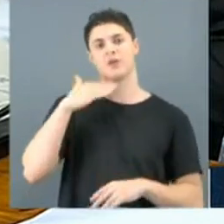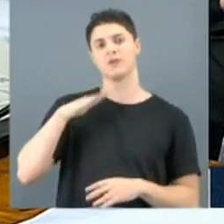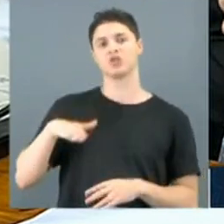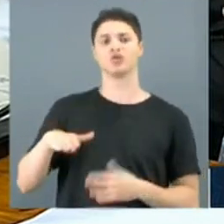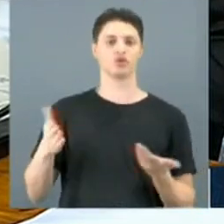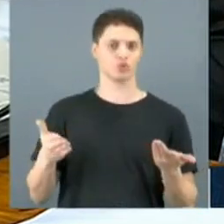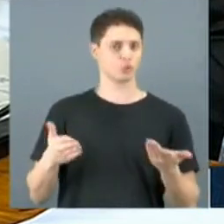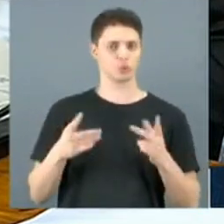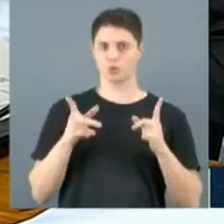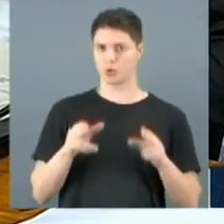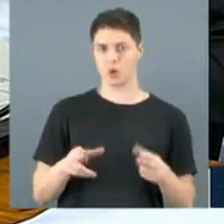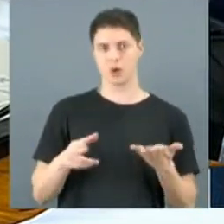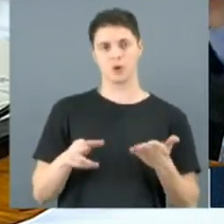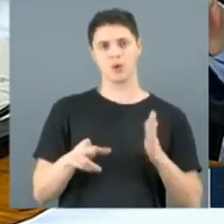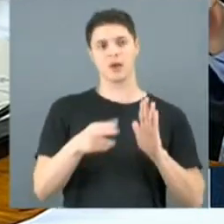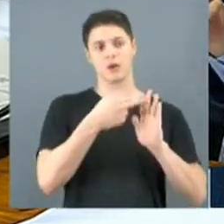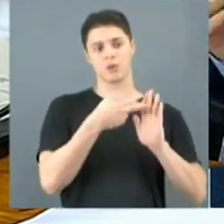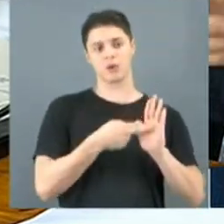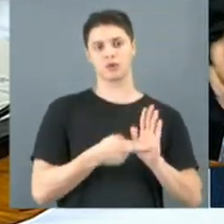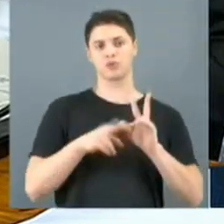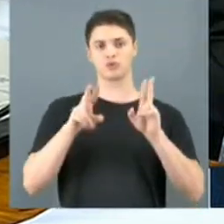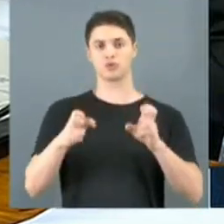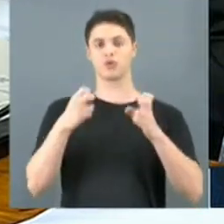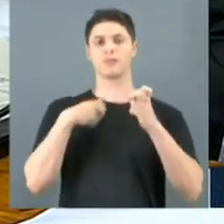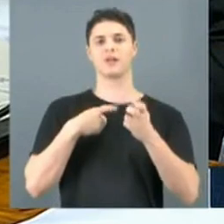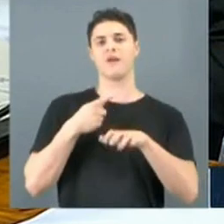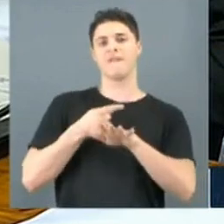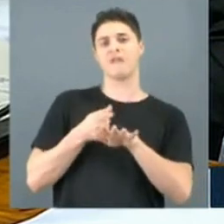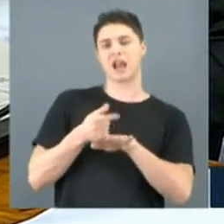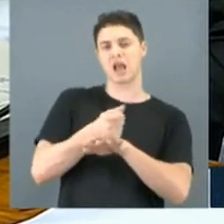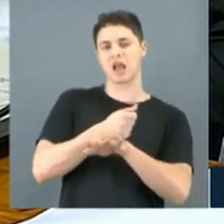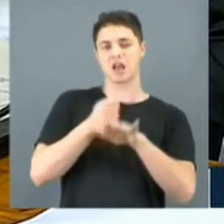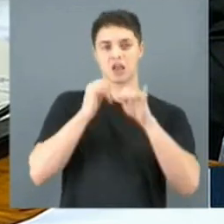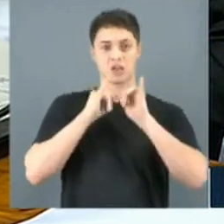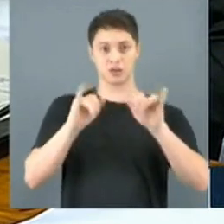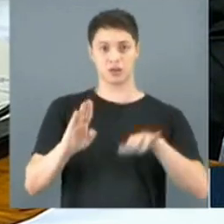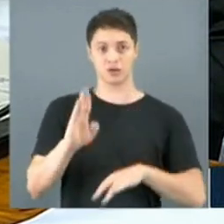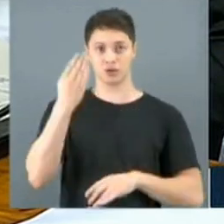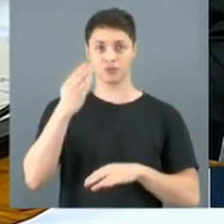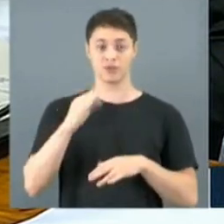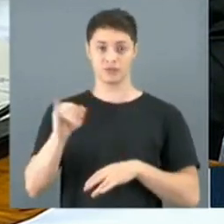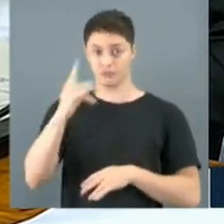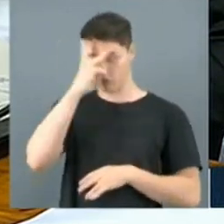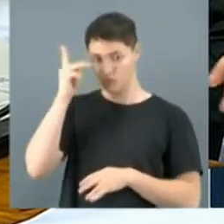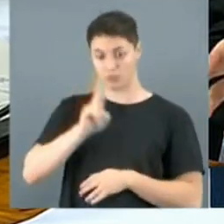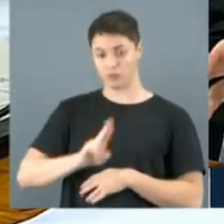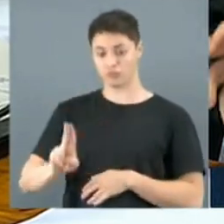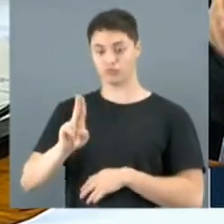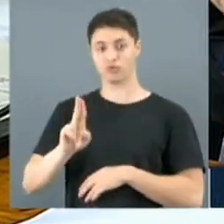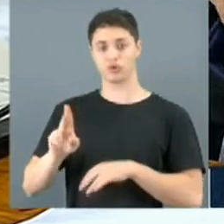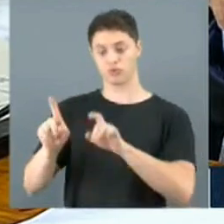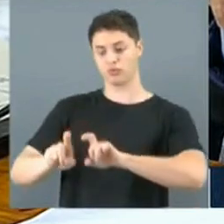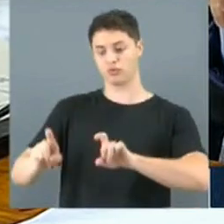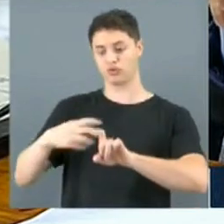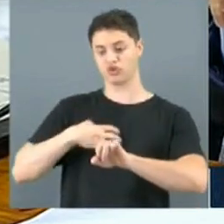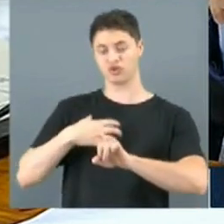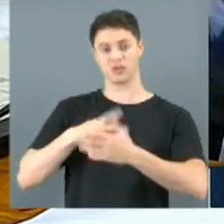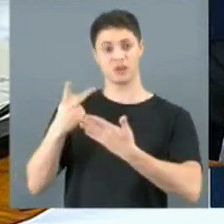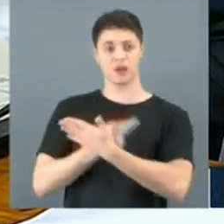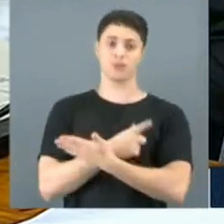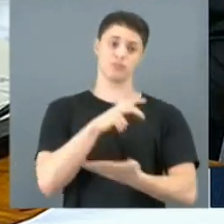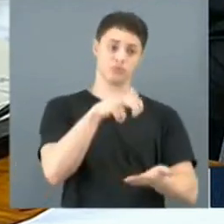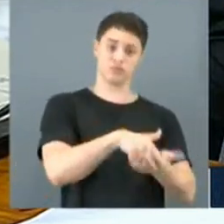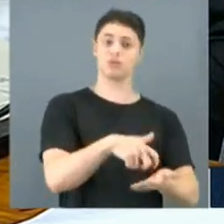da mesma forma que existe regulação de notícias falsas, ou seja, quem usa um computador do jeito errado é punido. Não por isso existe uma regulação sobre